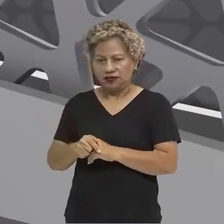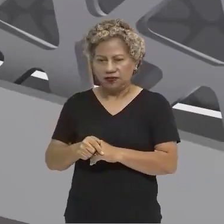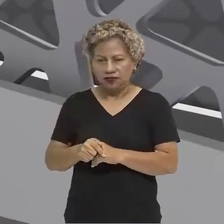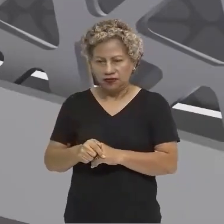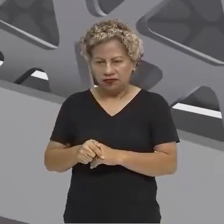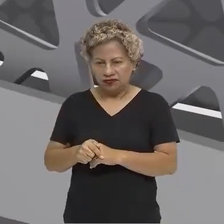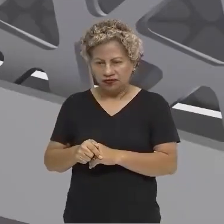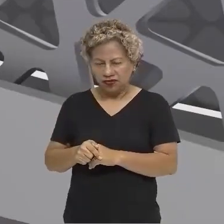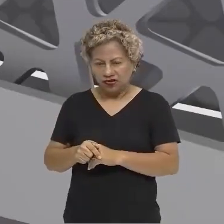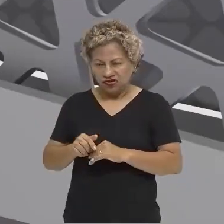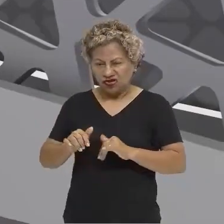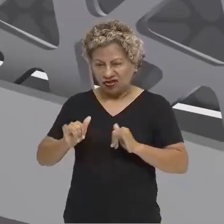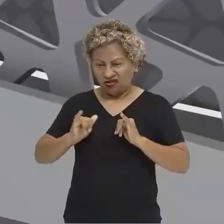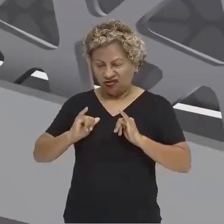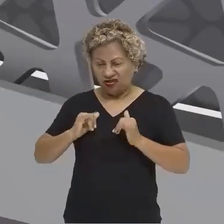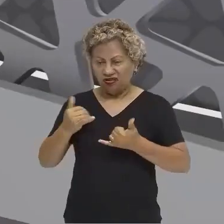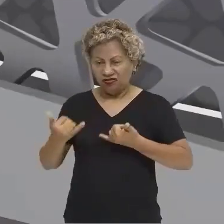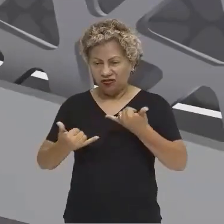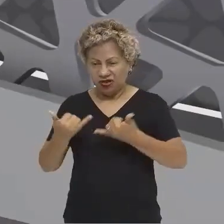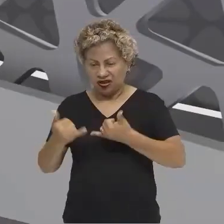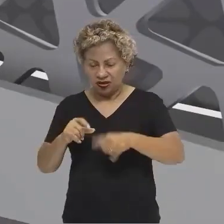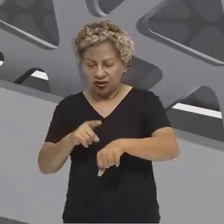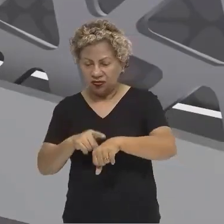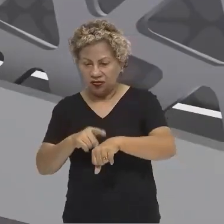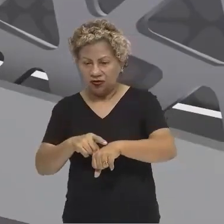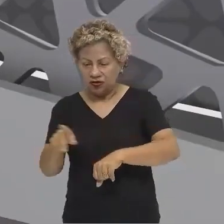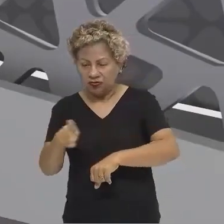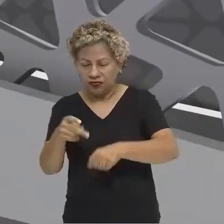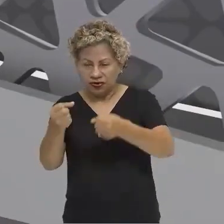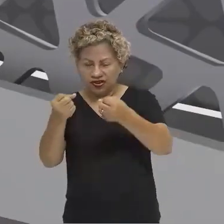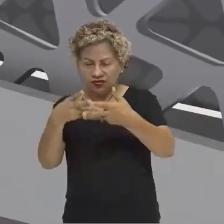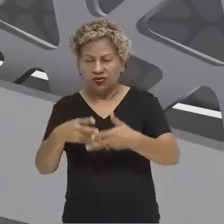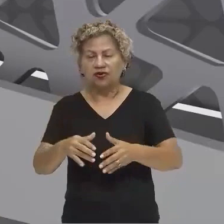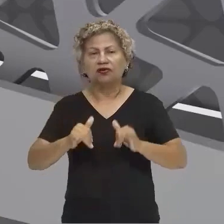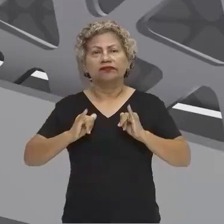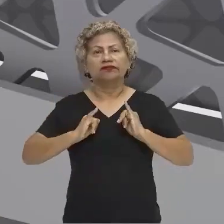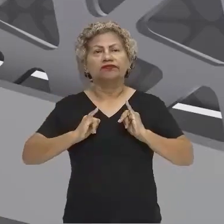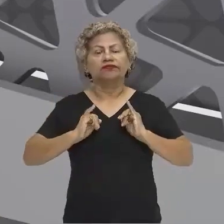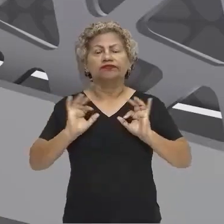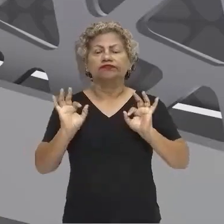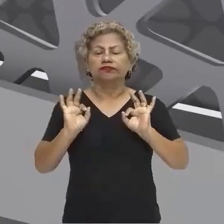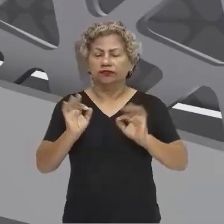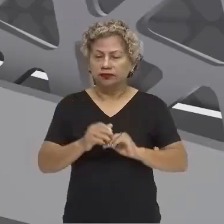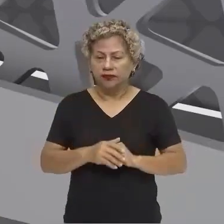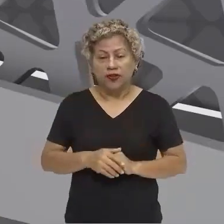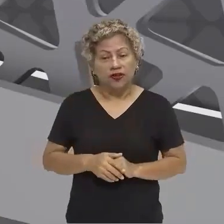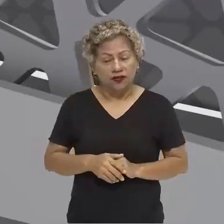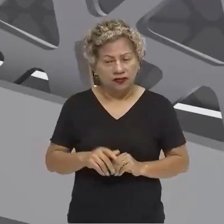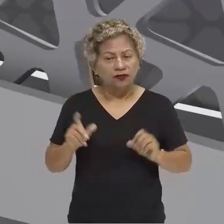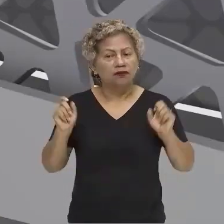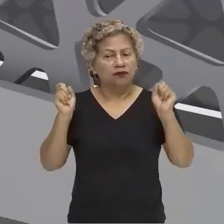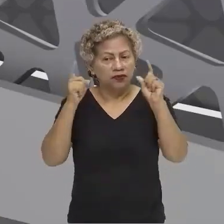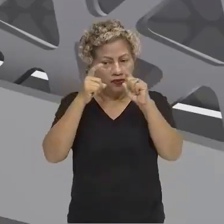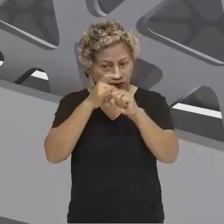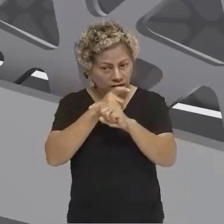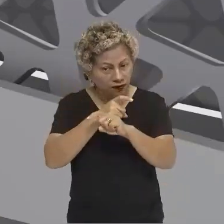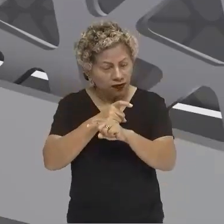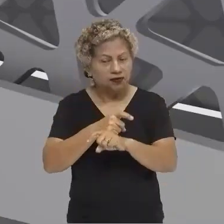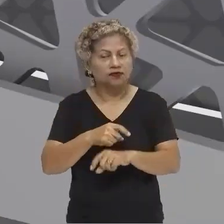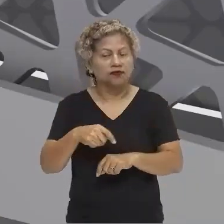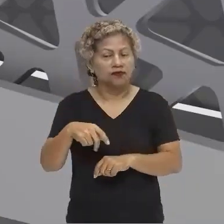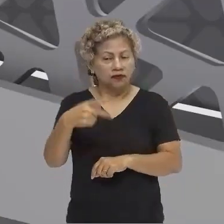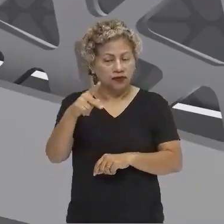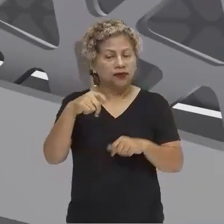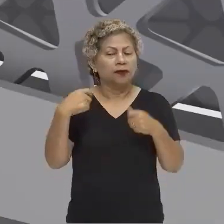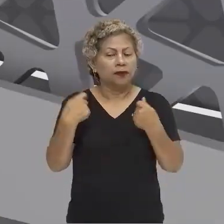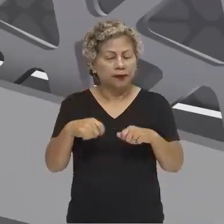dormindo, brincando na hora que o professor está explicando, não fazer as minhas anotações, isso não vai te levar a lugar nenhum. Vai